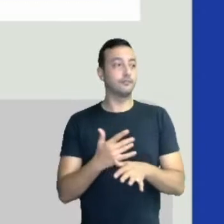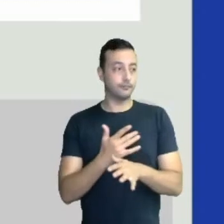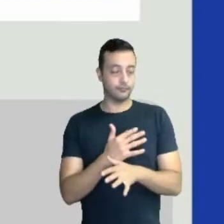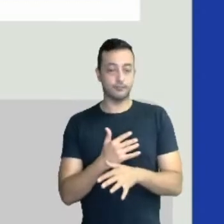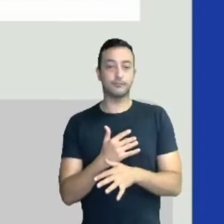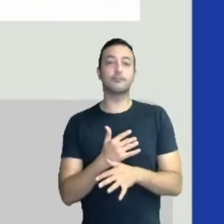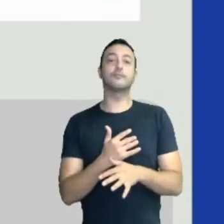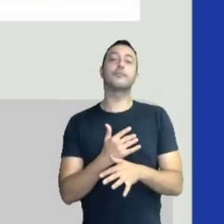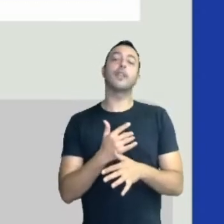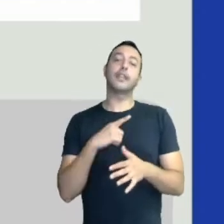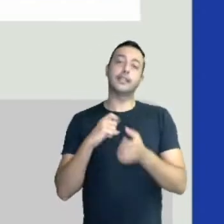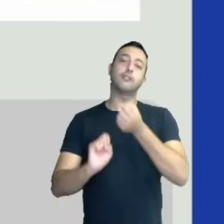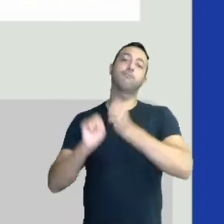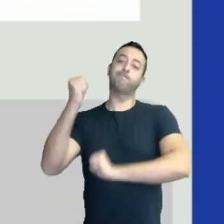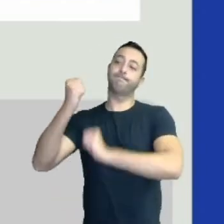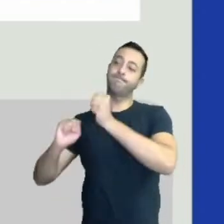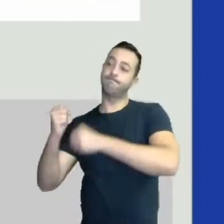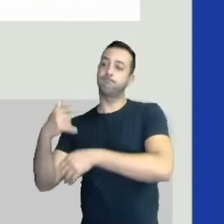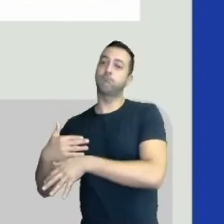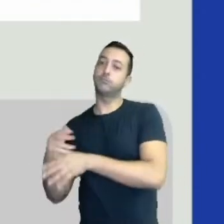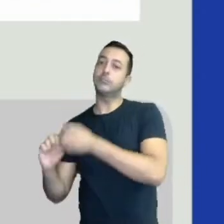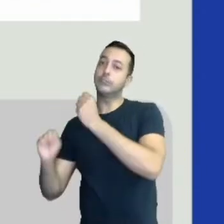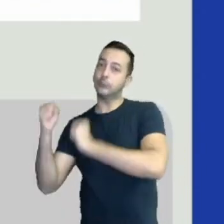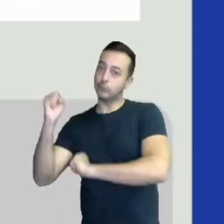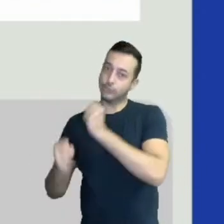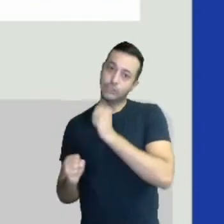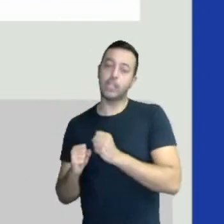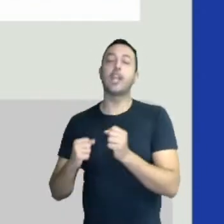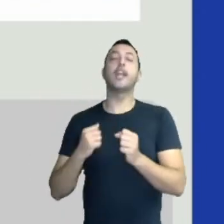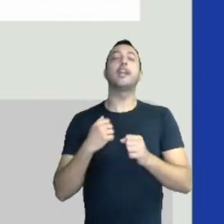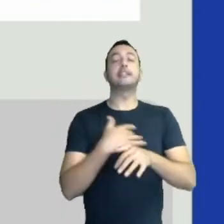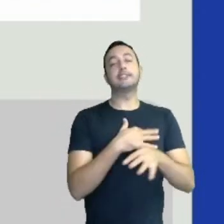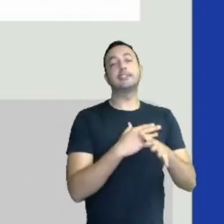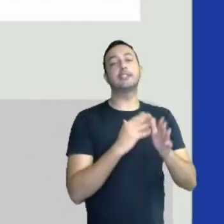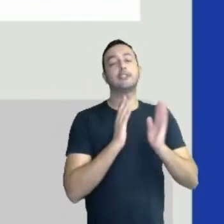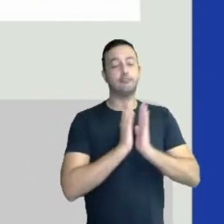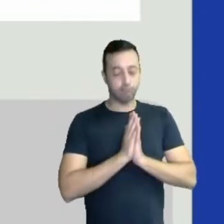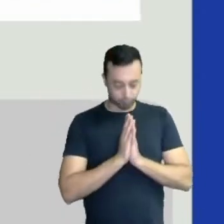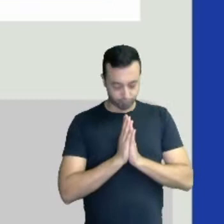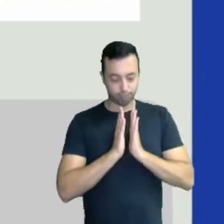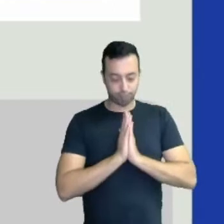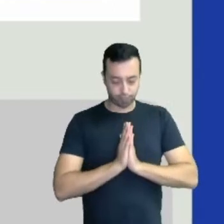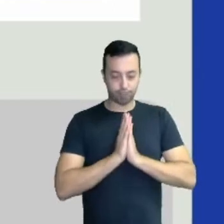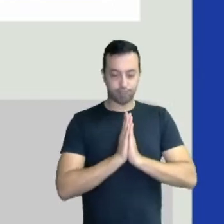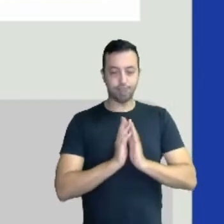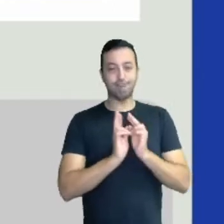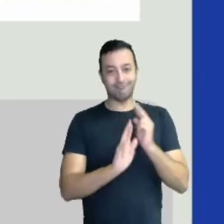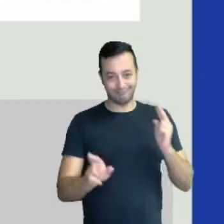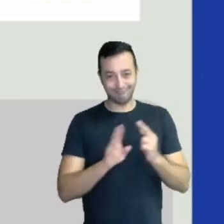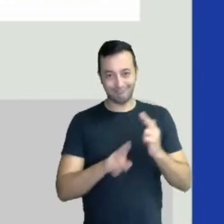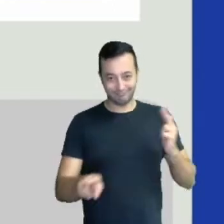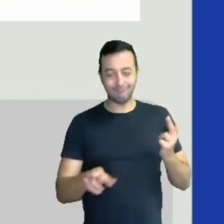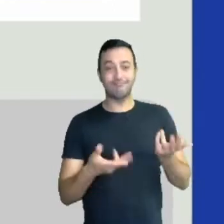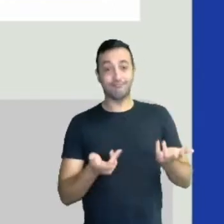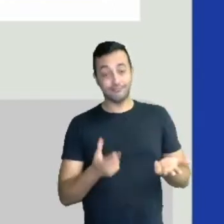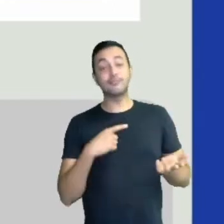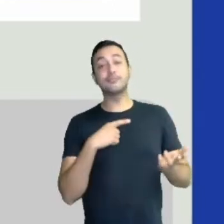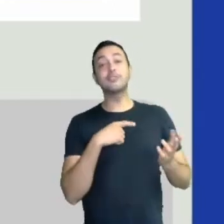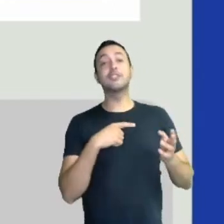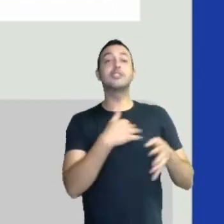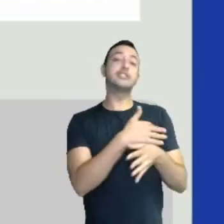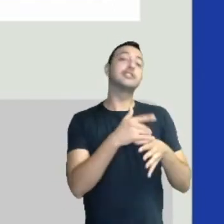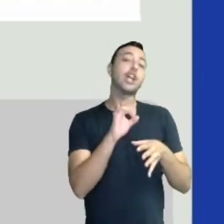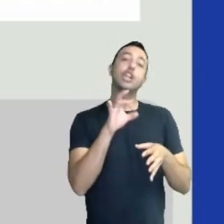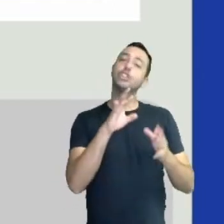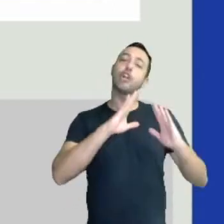a função industrial, existem cidades com função religiosa, existem cidades só